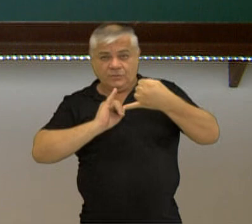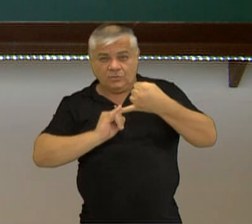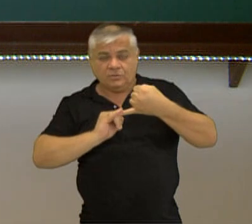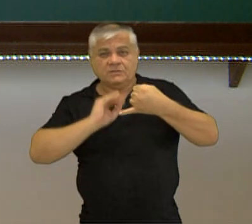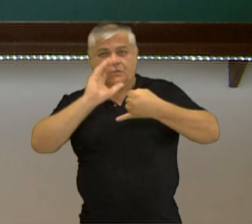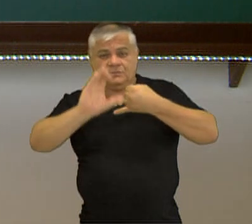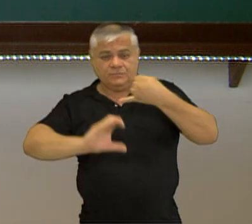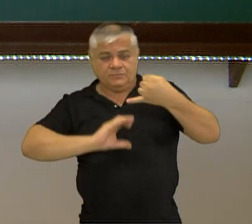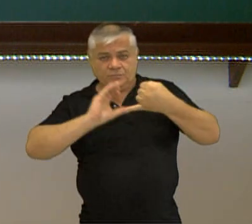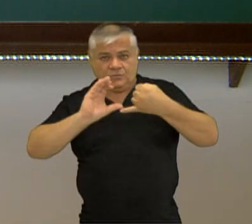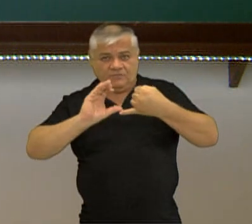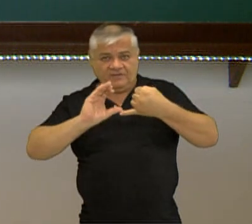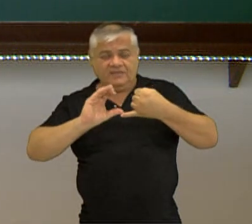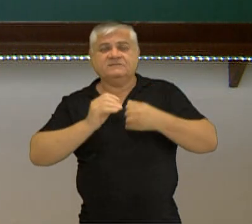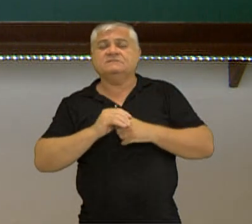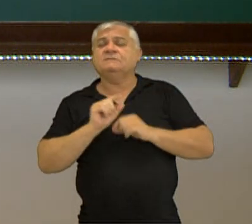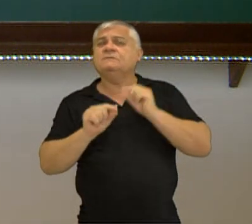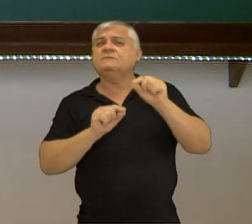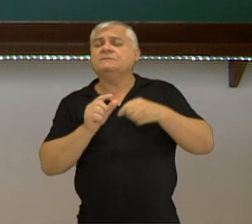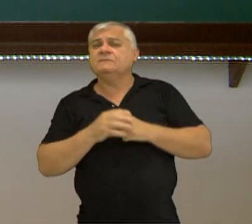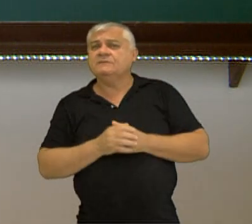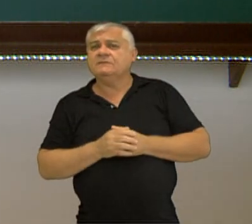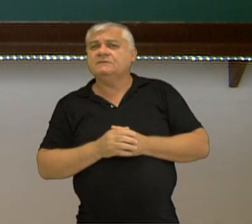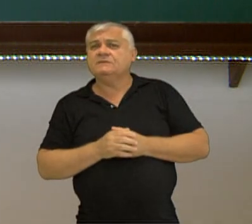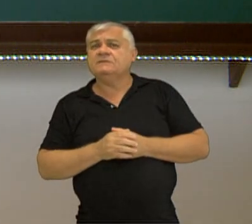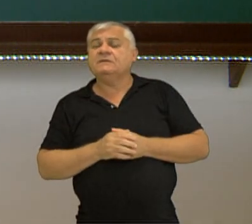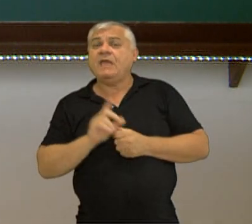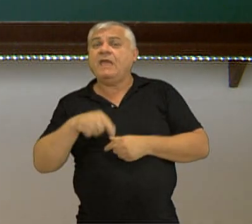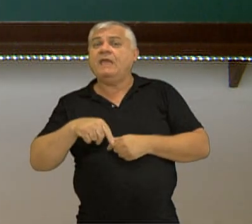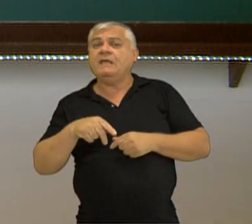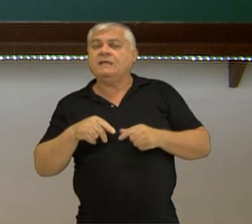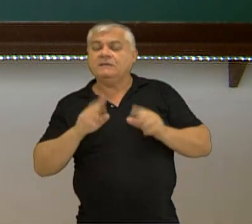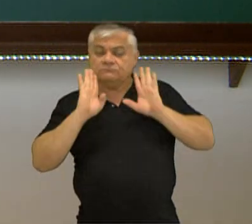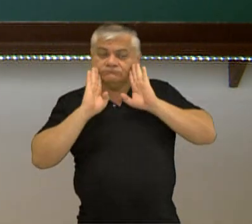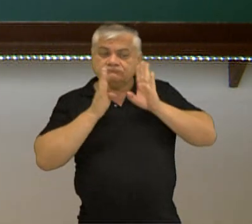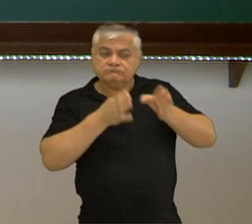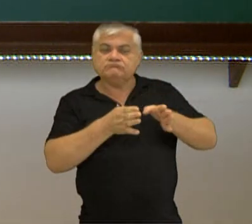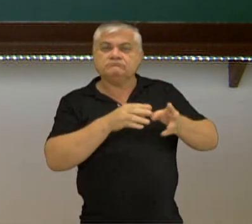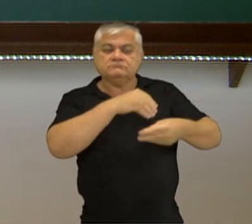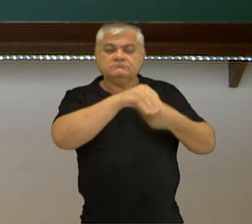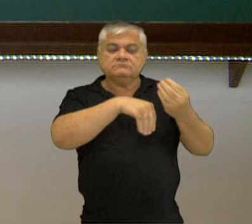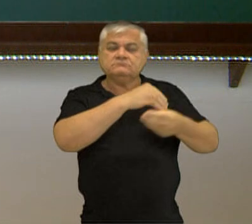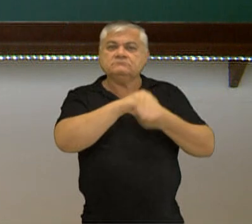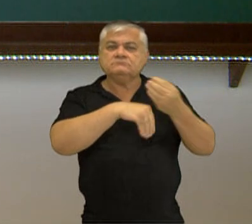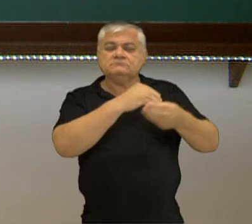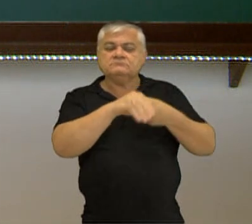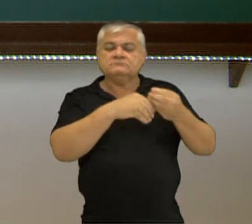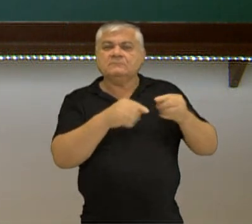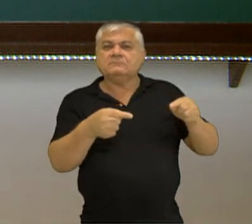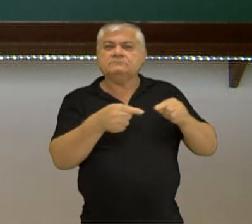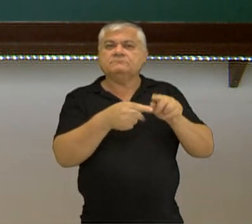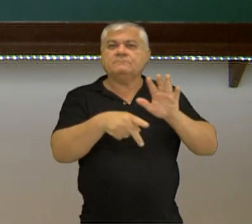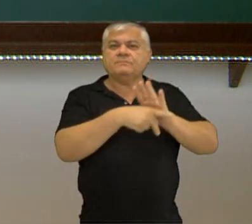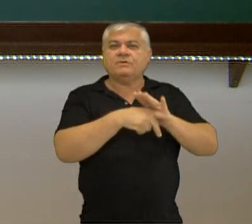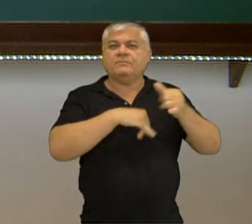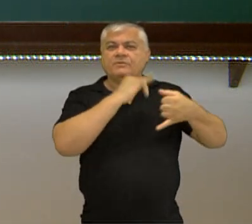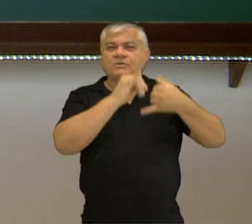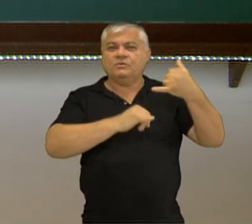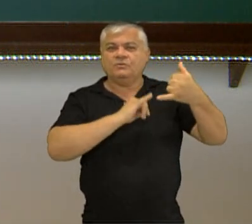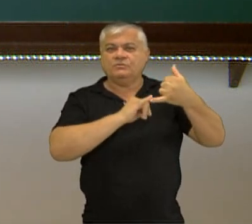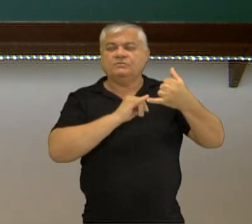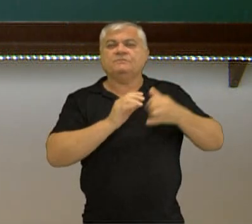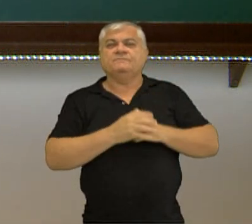ligação covalente são ligações específicas para formar moléculas e compostos iônicos.